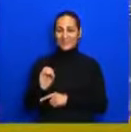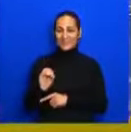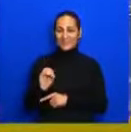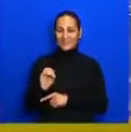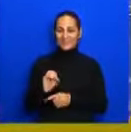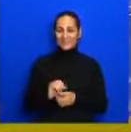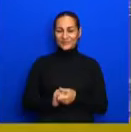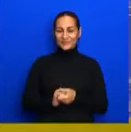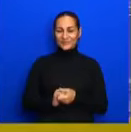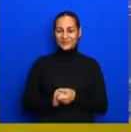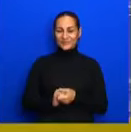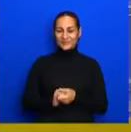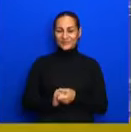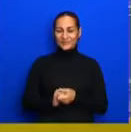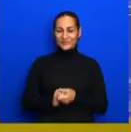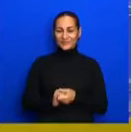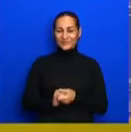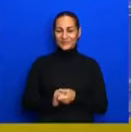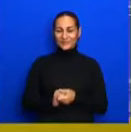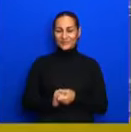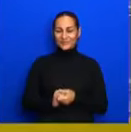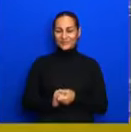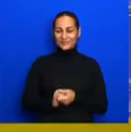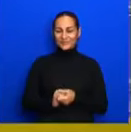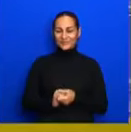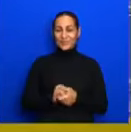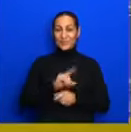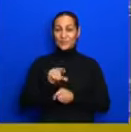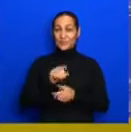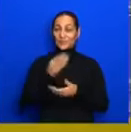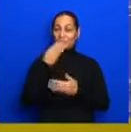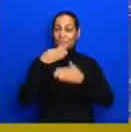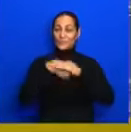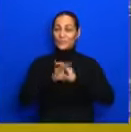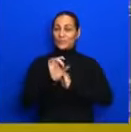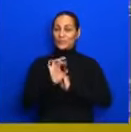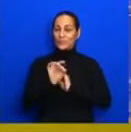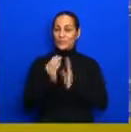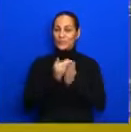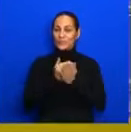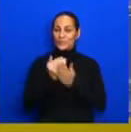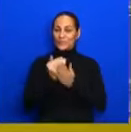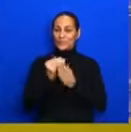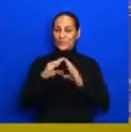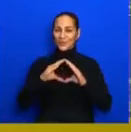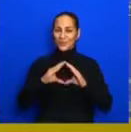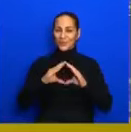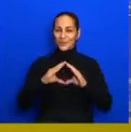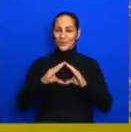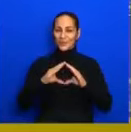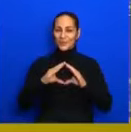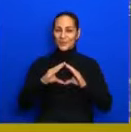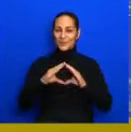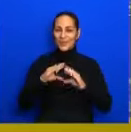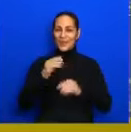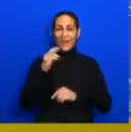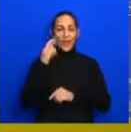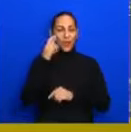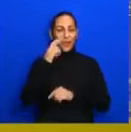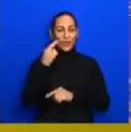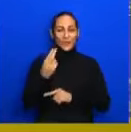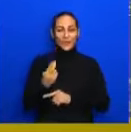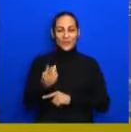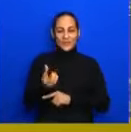70, branca número 70. O sorteio da Time Mania só começando. Bola